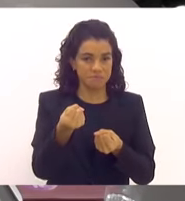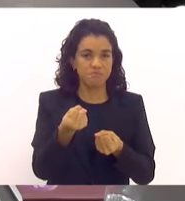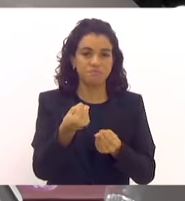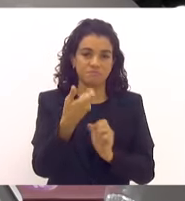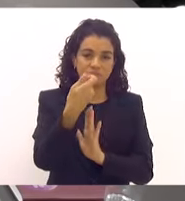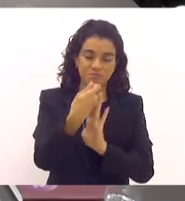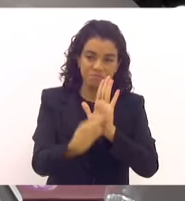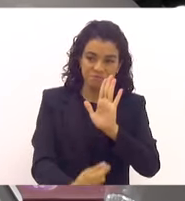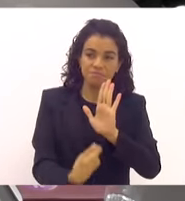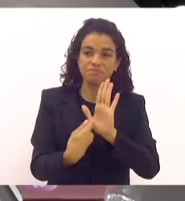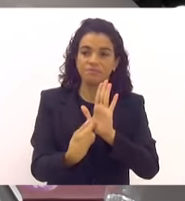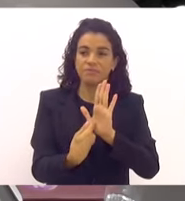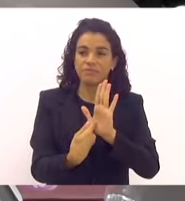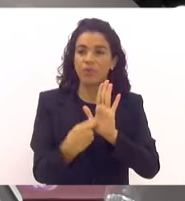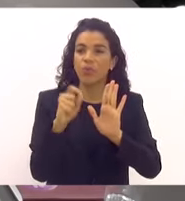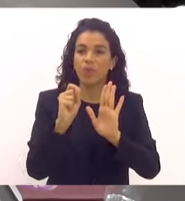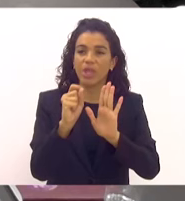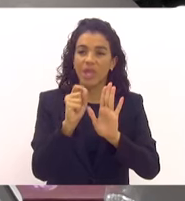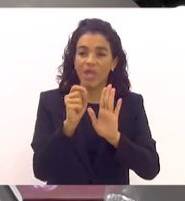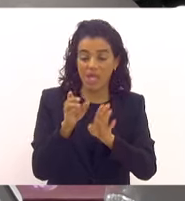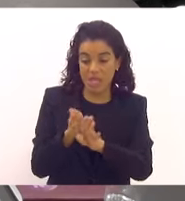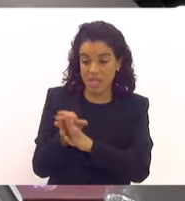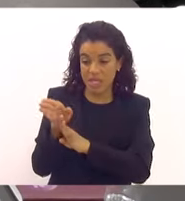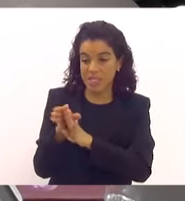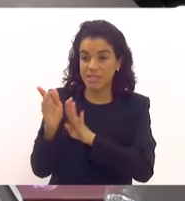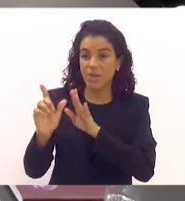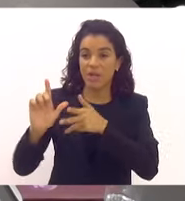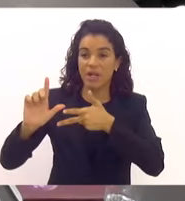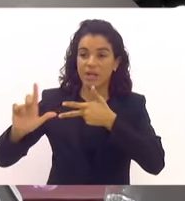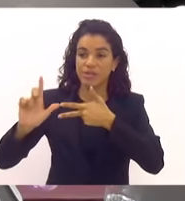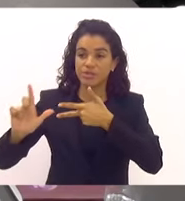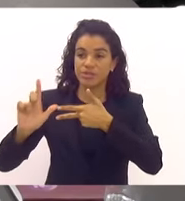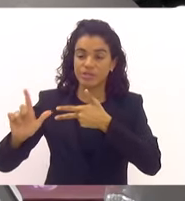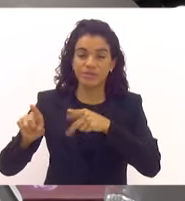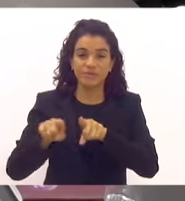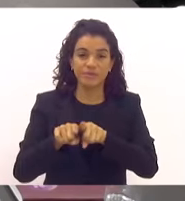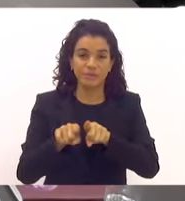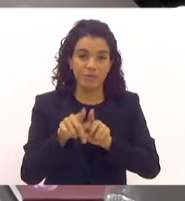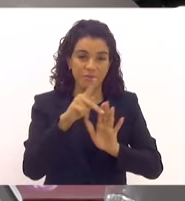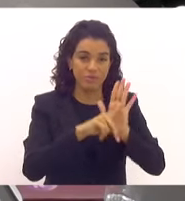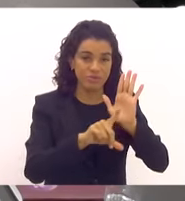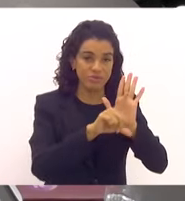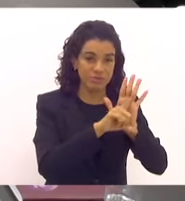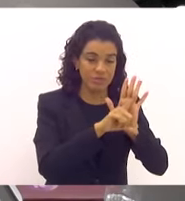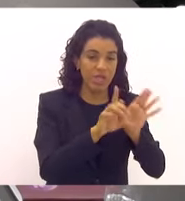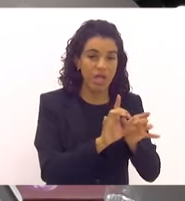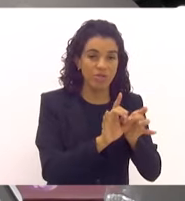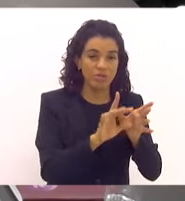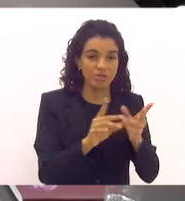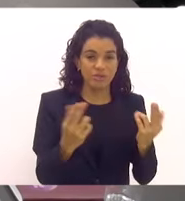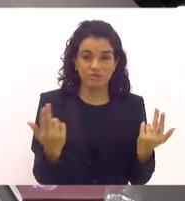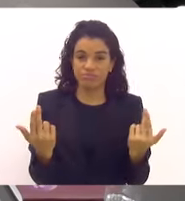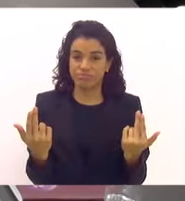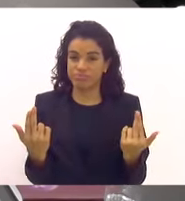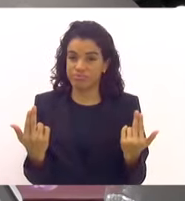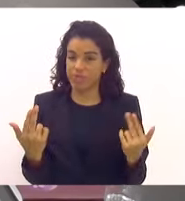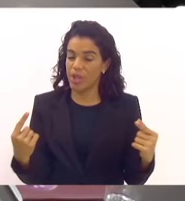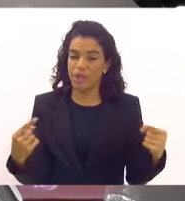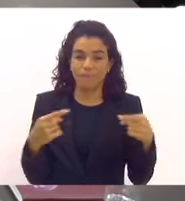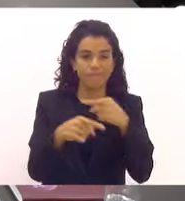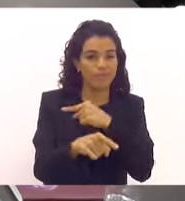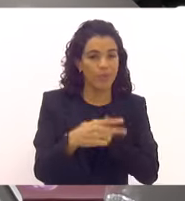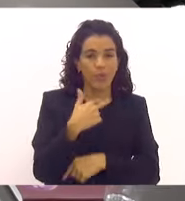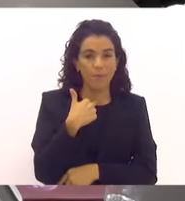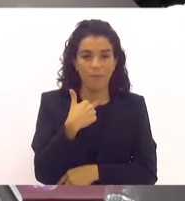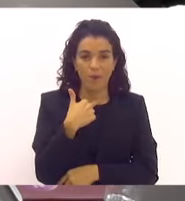sumulá-lo, de que indicação legislativa e projeto PL autorizativo, um pode